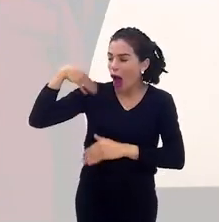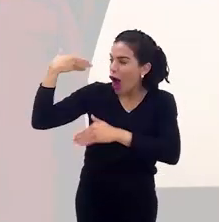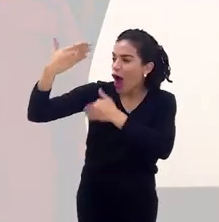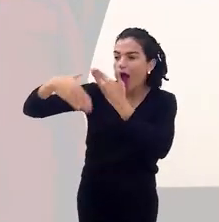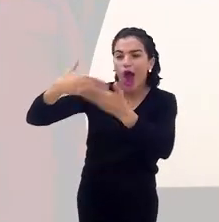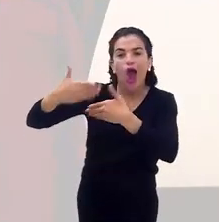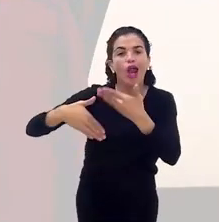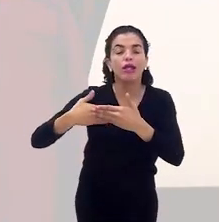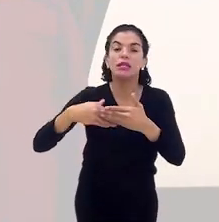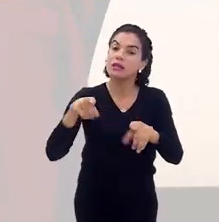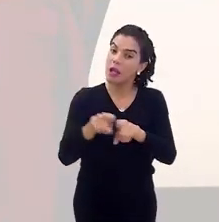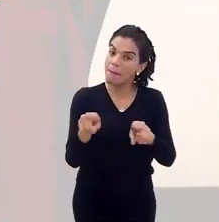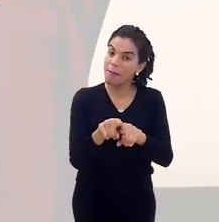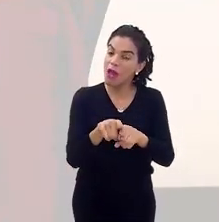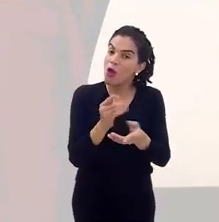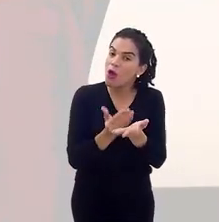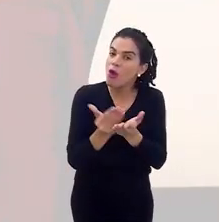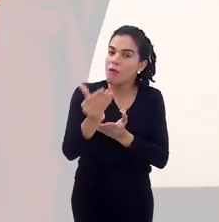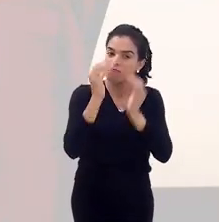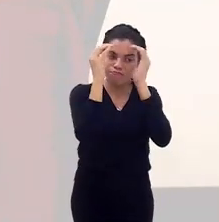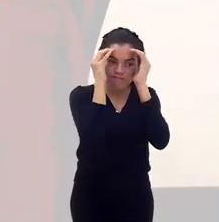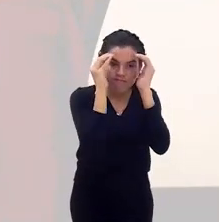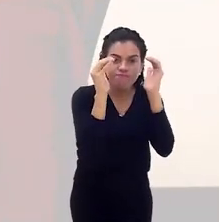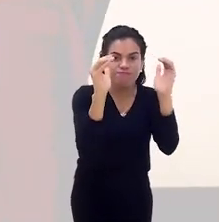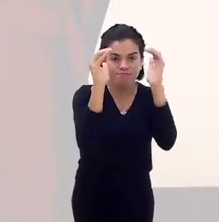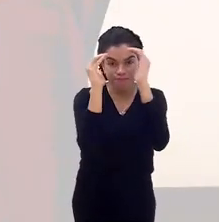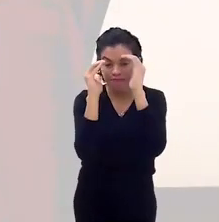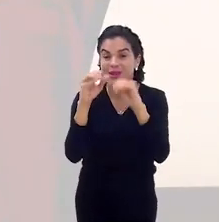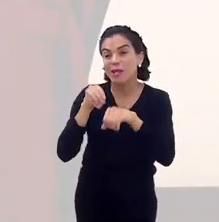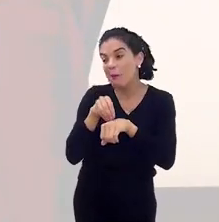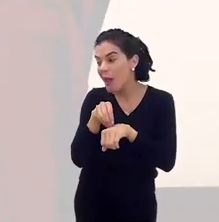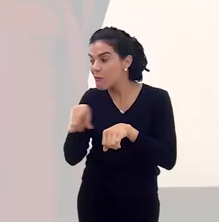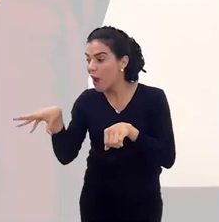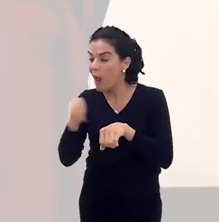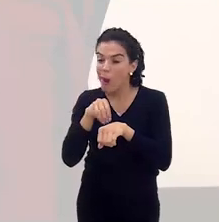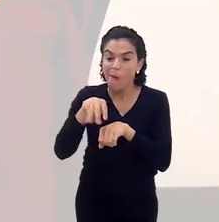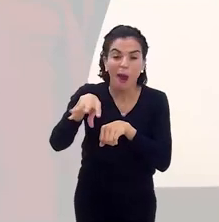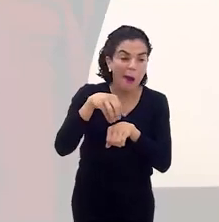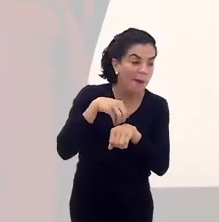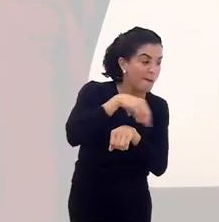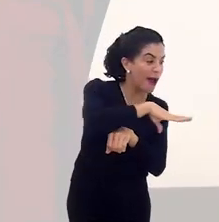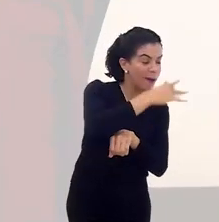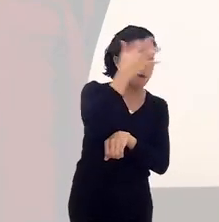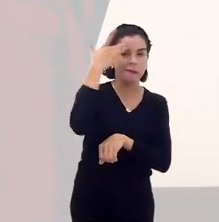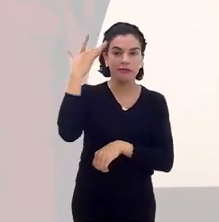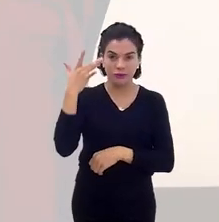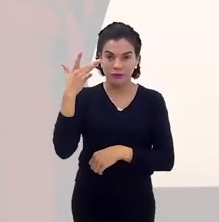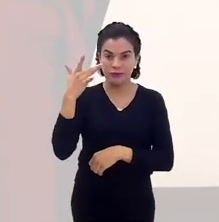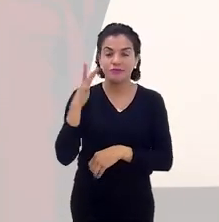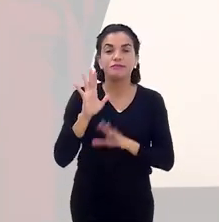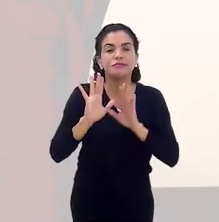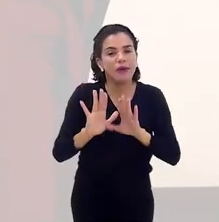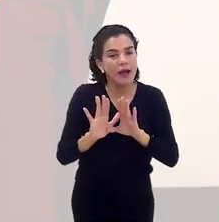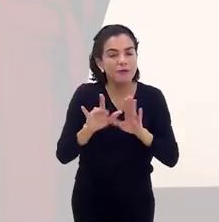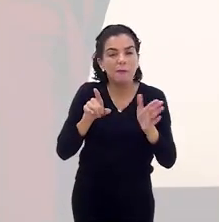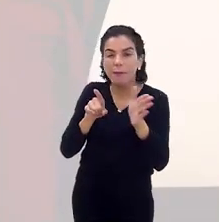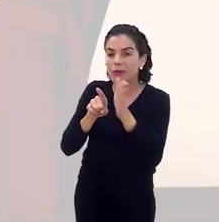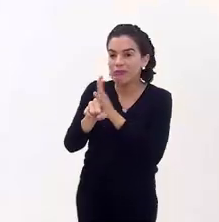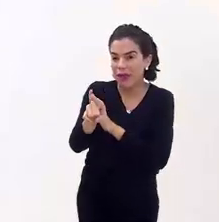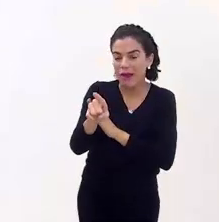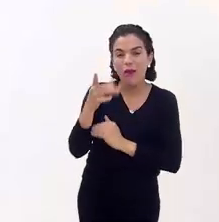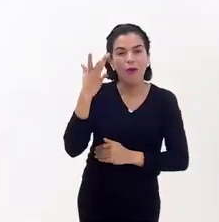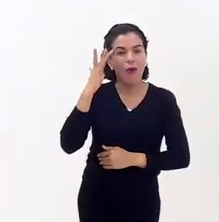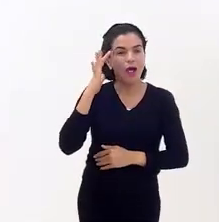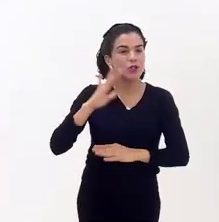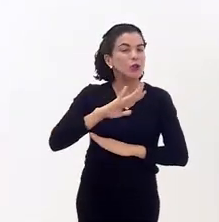história e até passe a respeitar um pouco mais e ensine o próximo a respeitar também. Mas aí vamos a